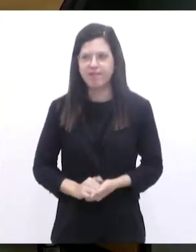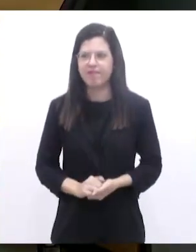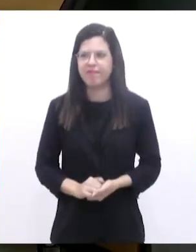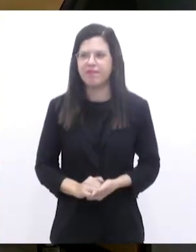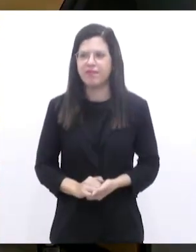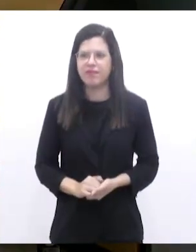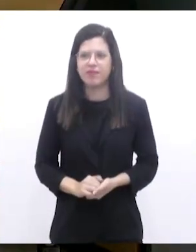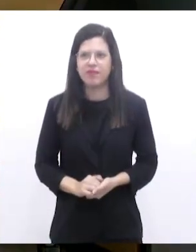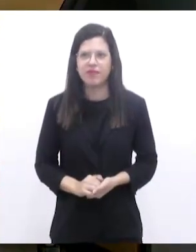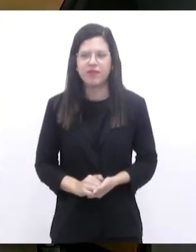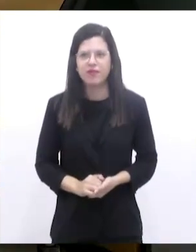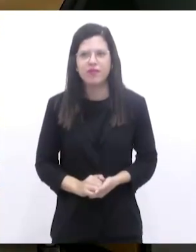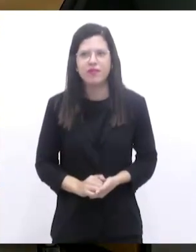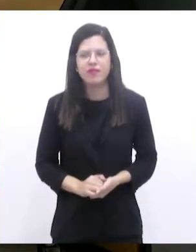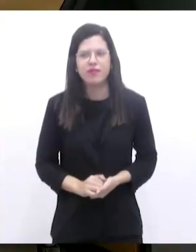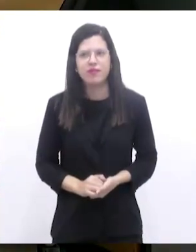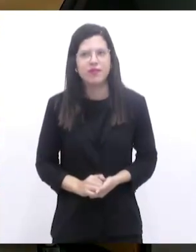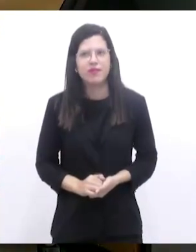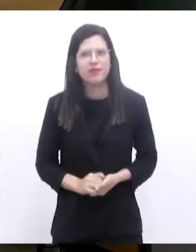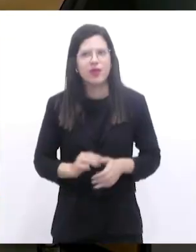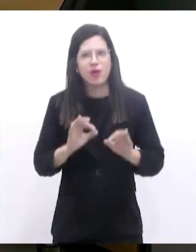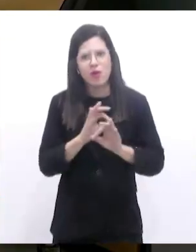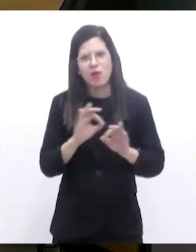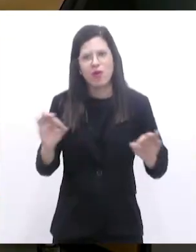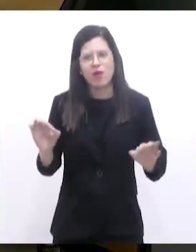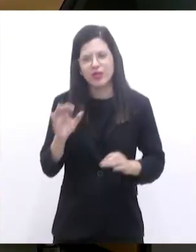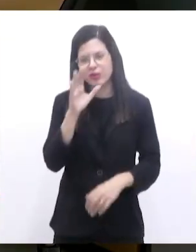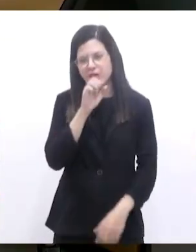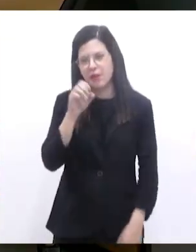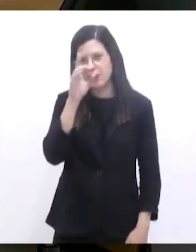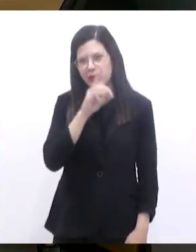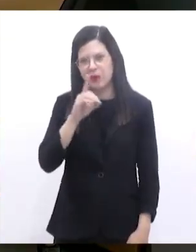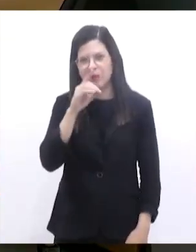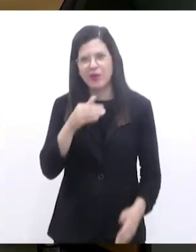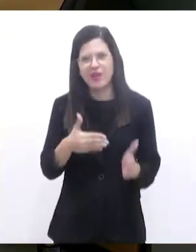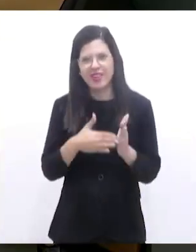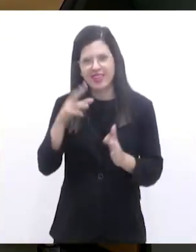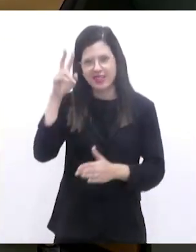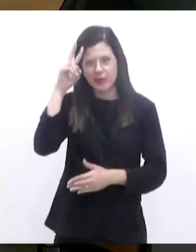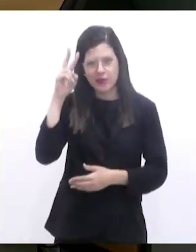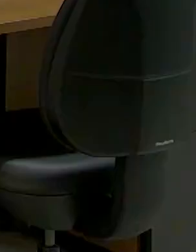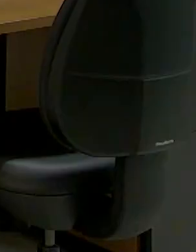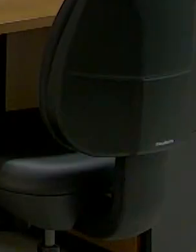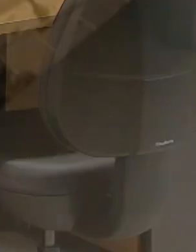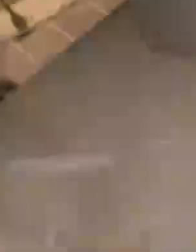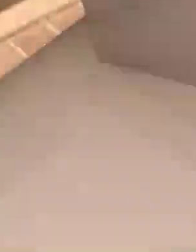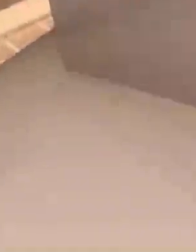tvalerj@alerj.rj.gov.br. Um ótimo fim de semana para você e até segunda!